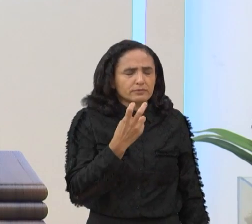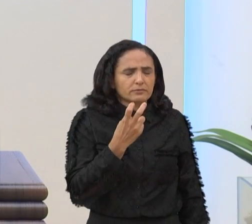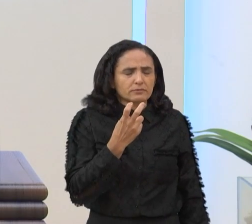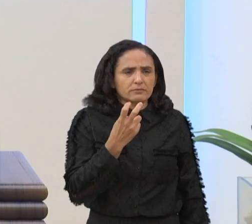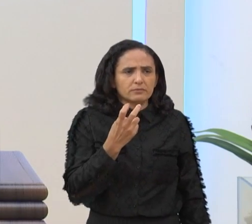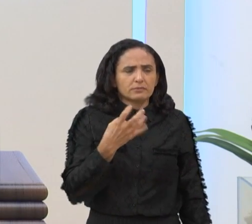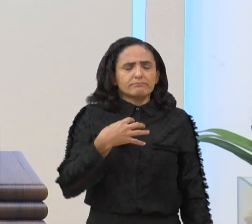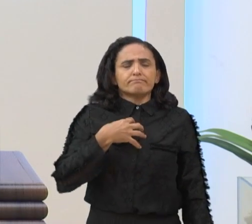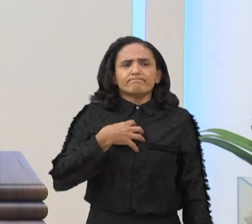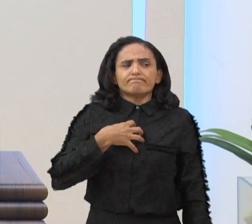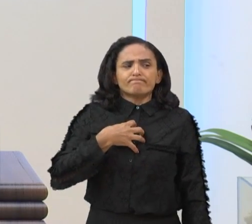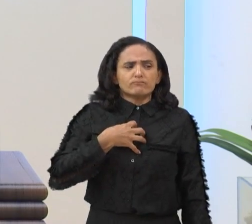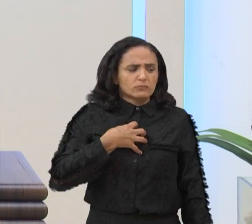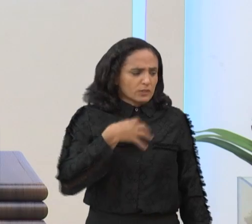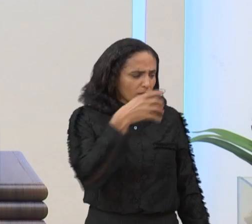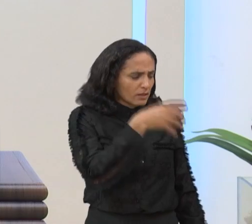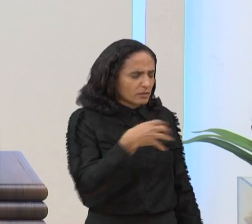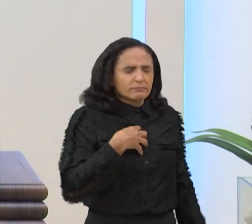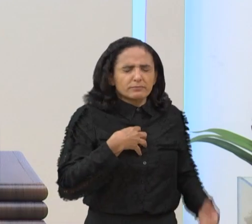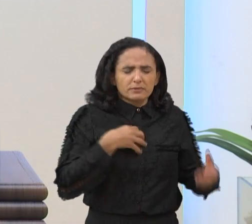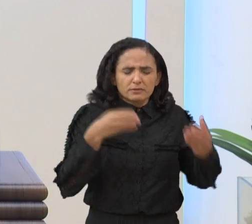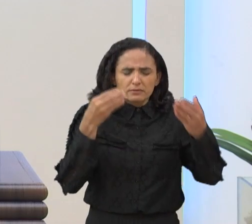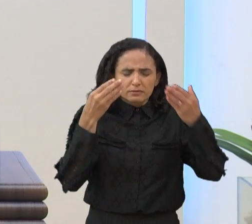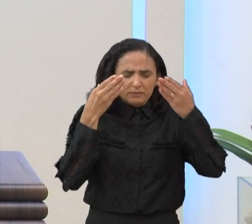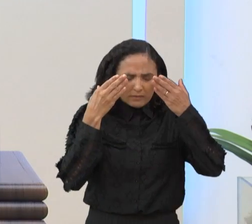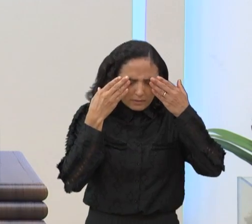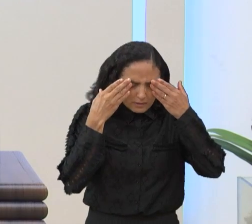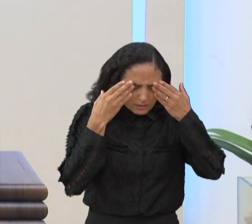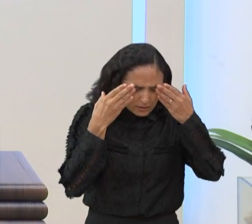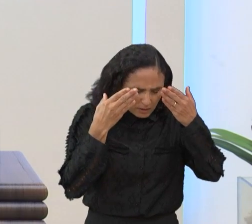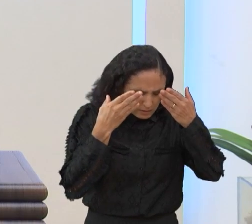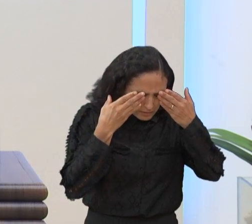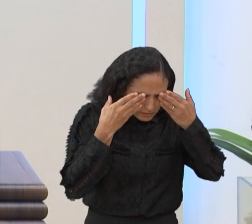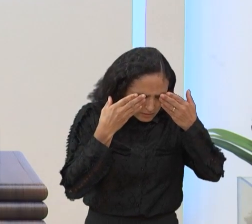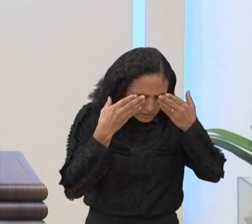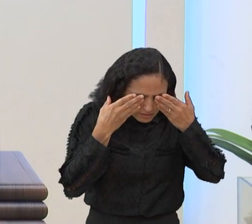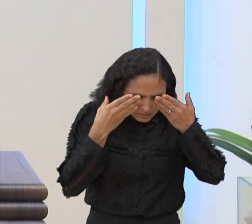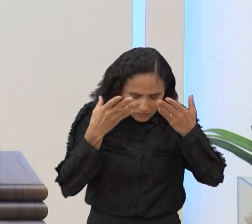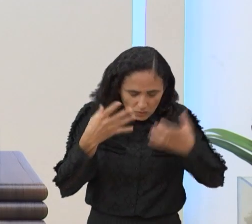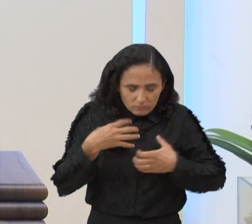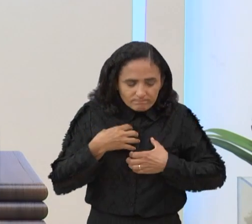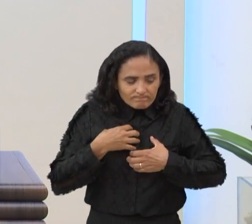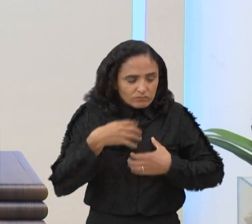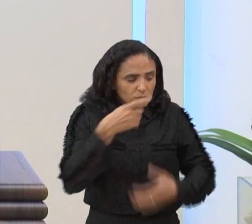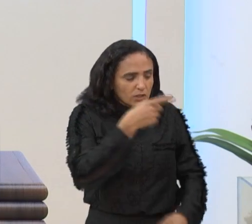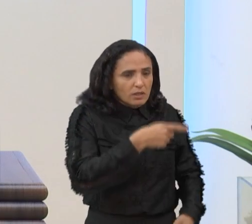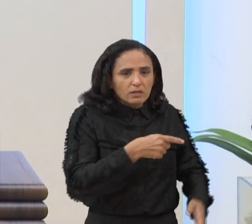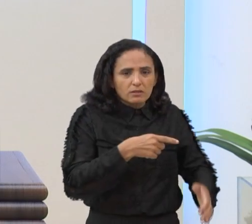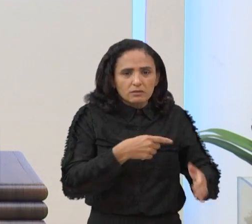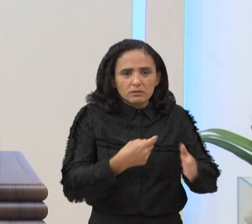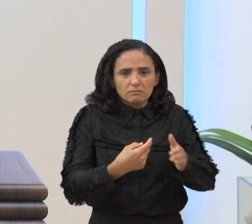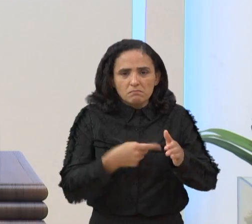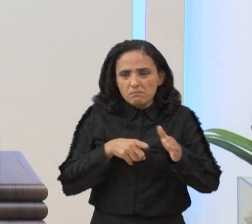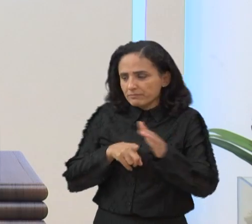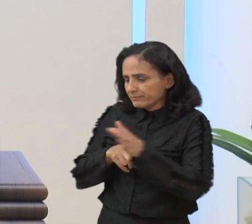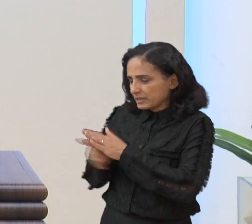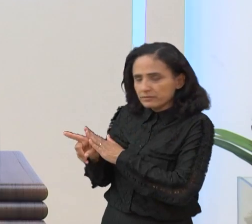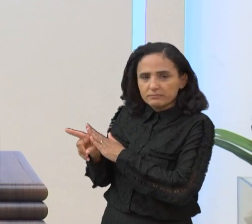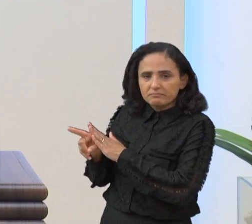sentiu que algo estava sendo colocado ali nos seus olhos, mas ele não pergunta nada.